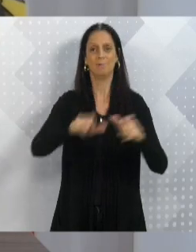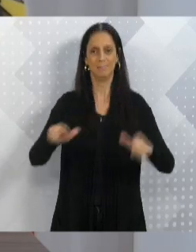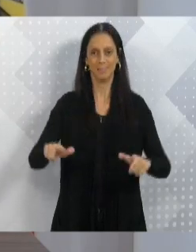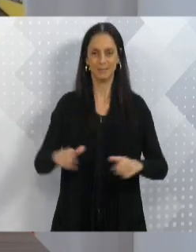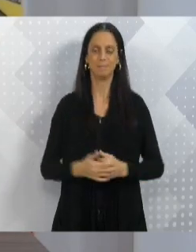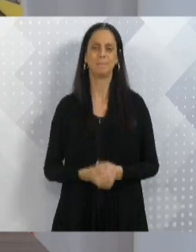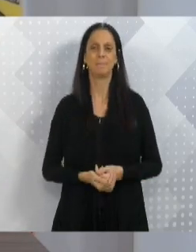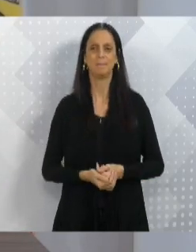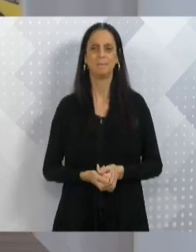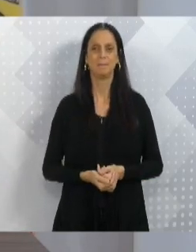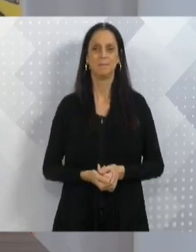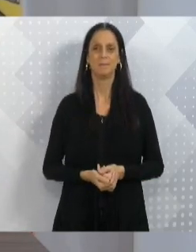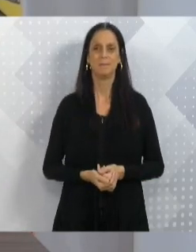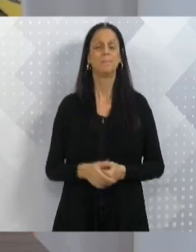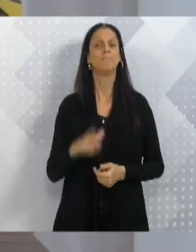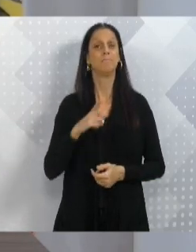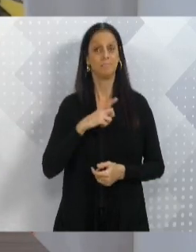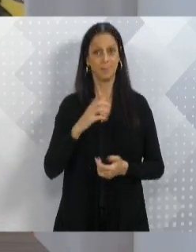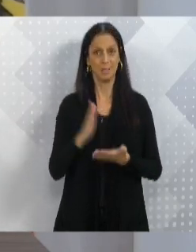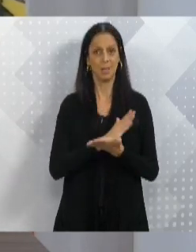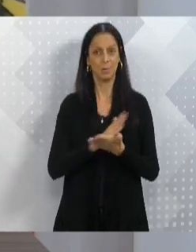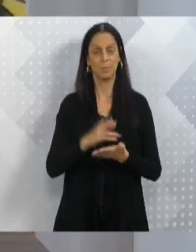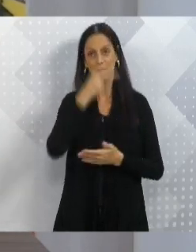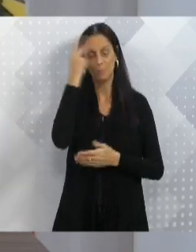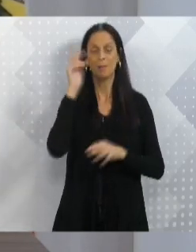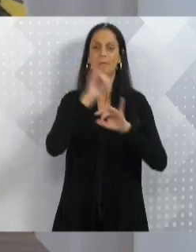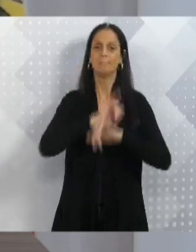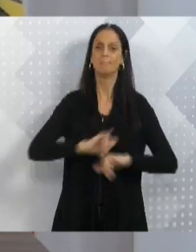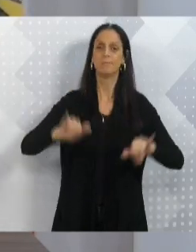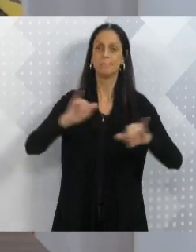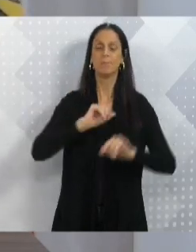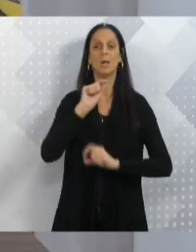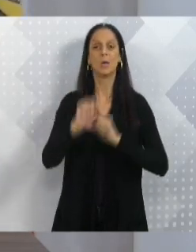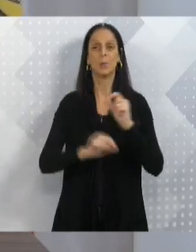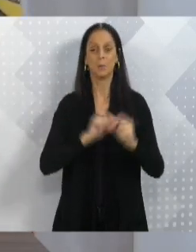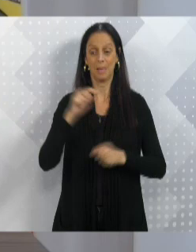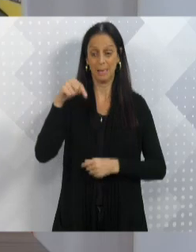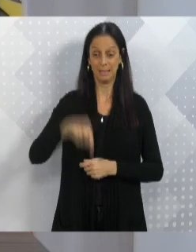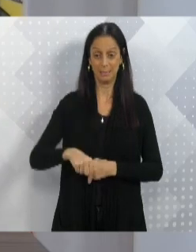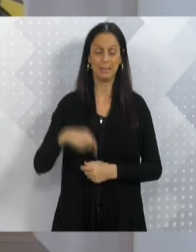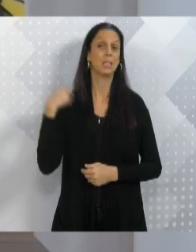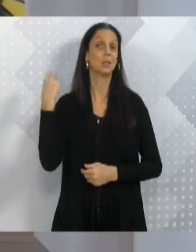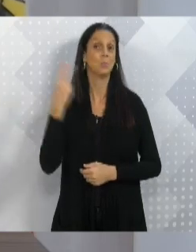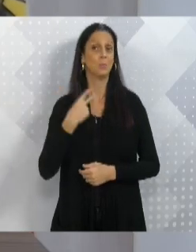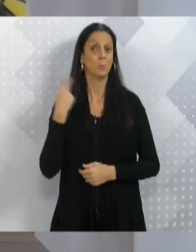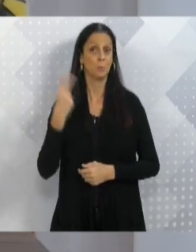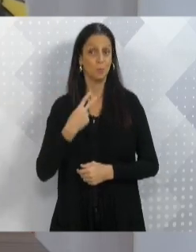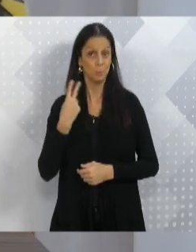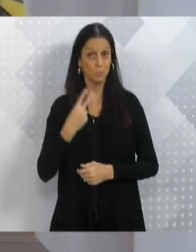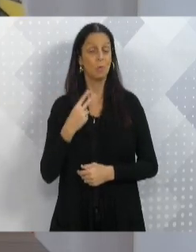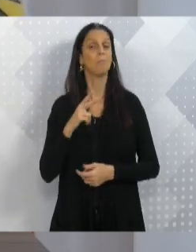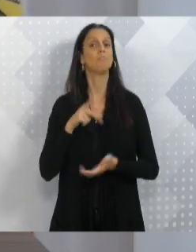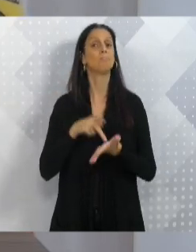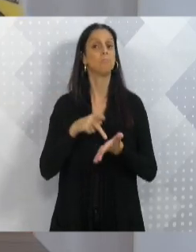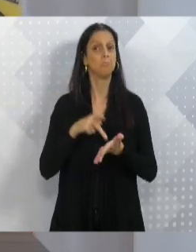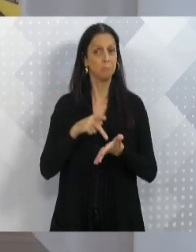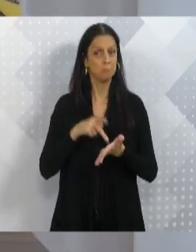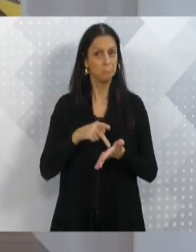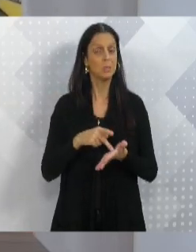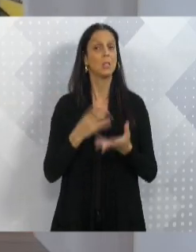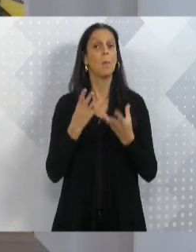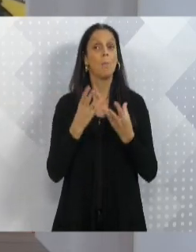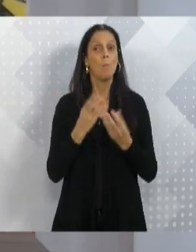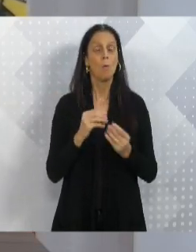alguns comunicadores e algumas pessoas mencionando que o parlamento dessa cidade nunca esteve tão próximo da